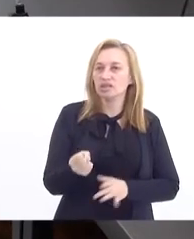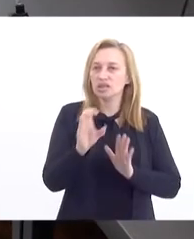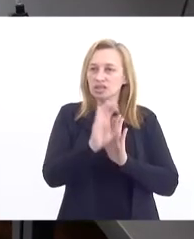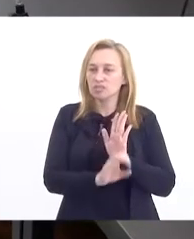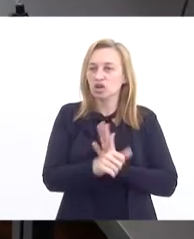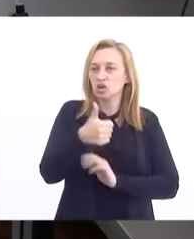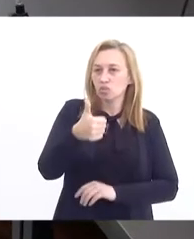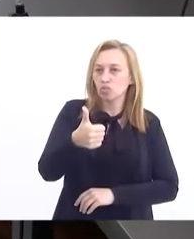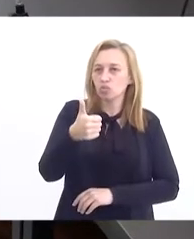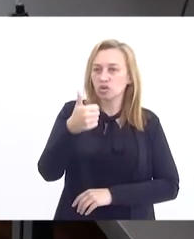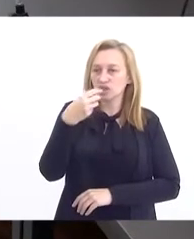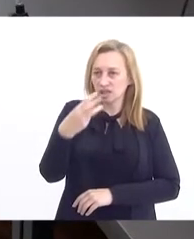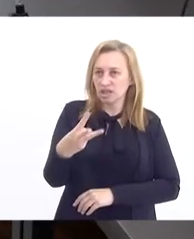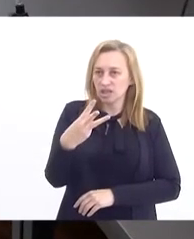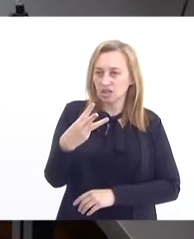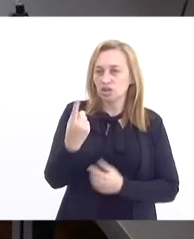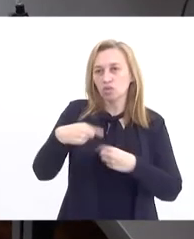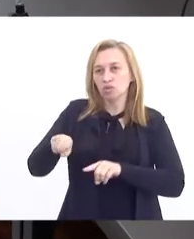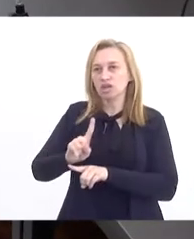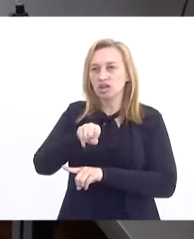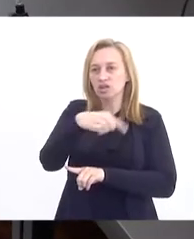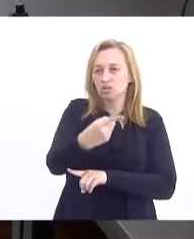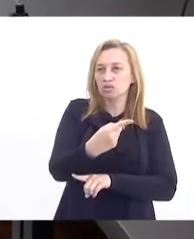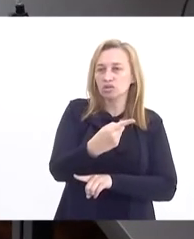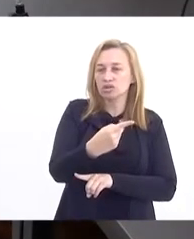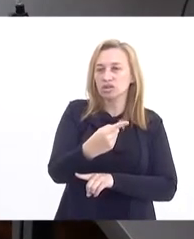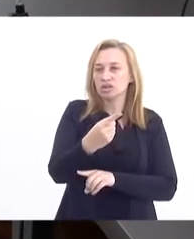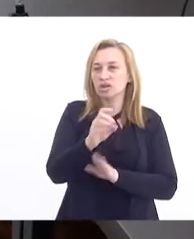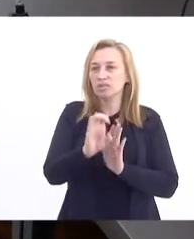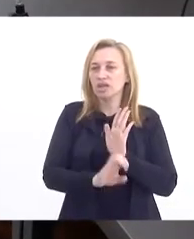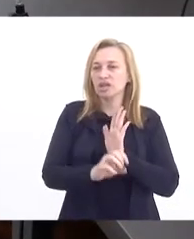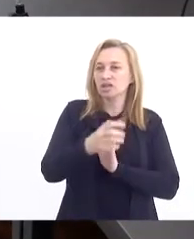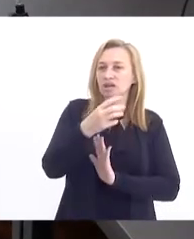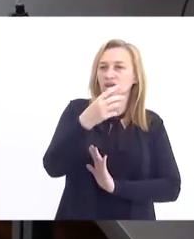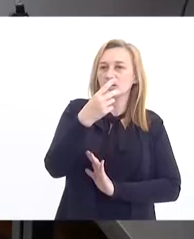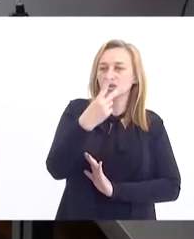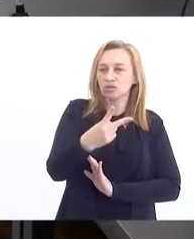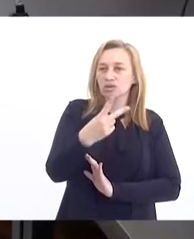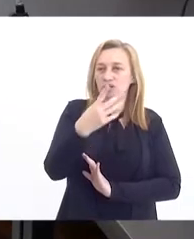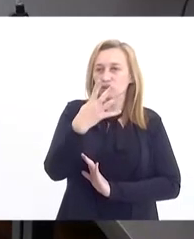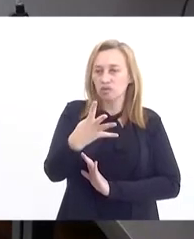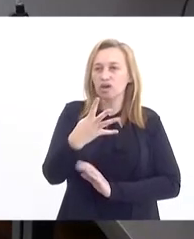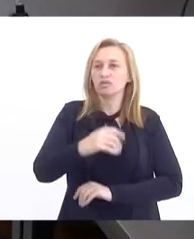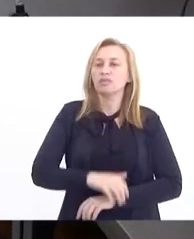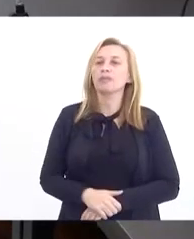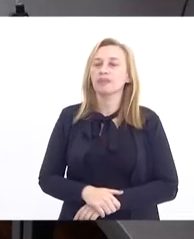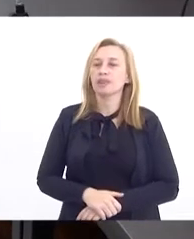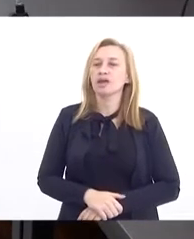emendas 1 e 3 e contrário às emendas 2 e 4.